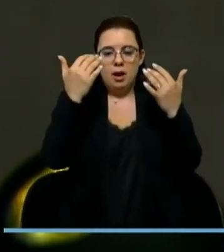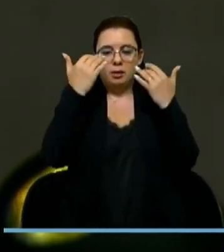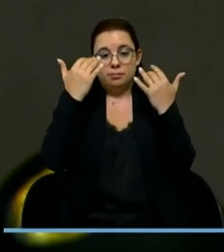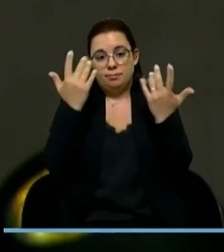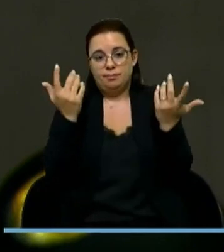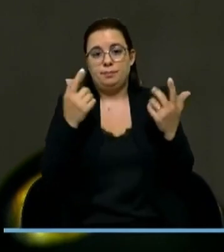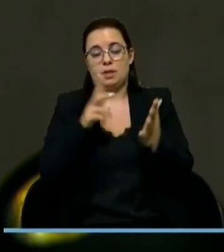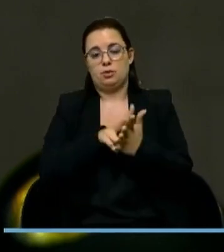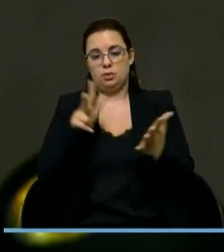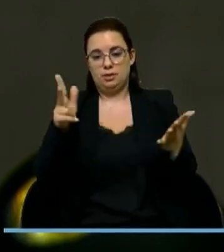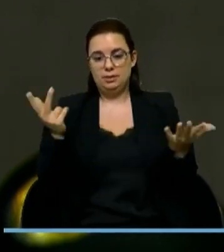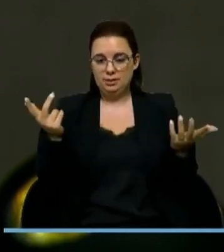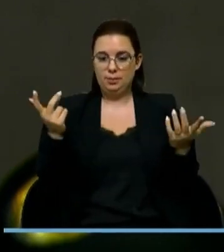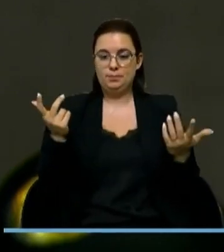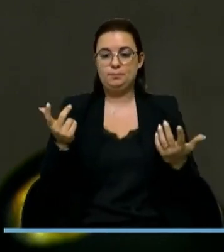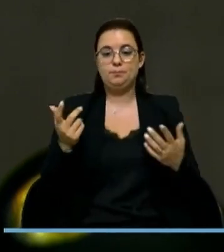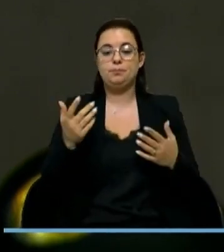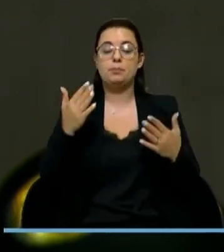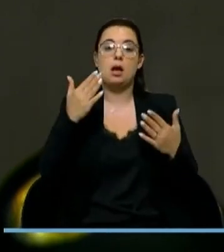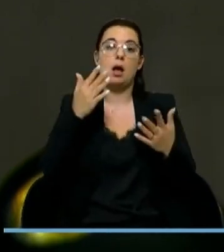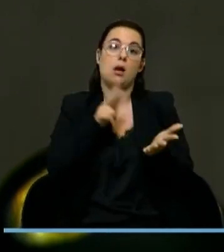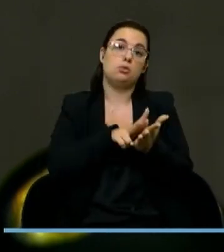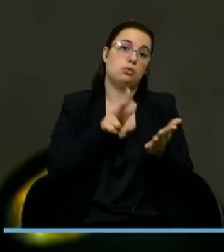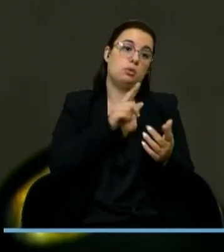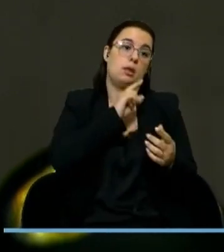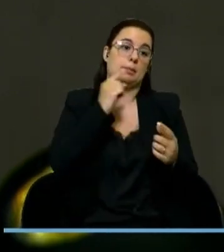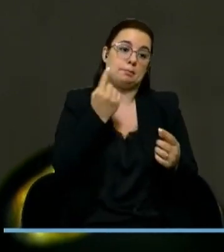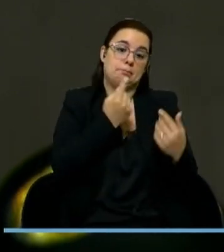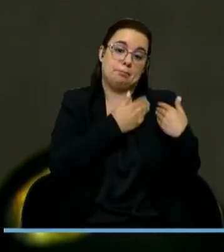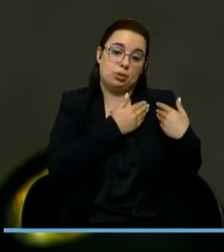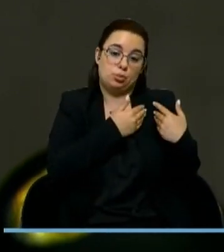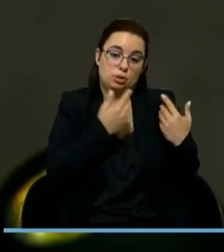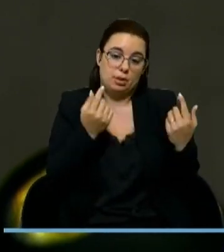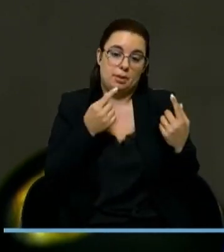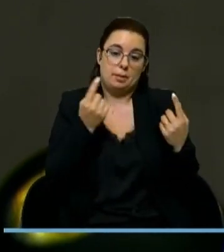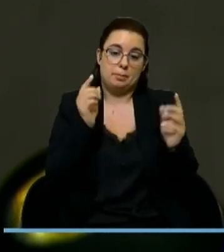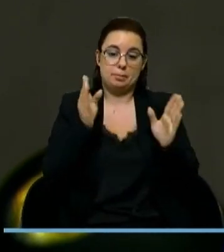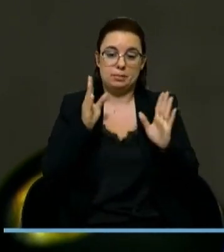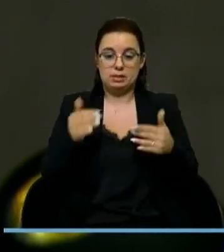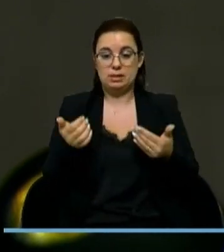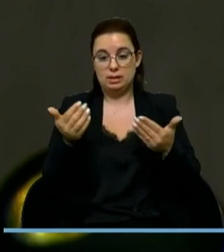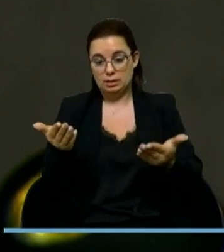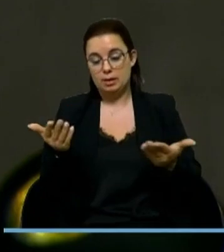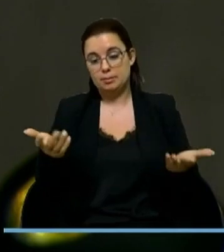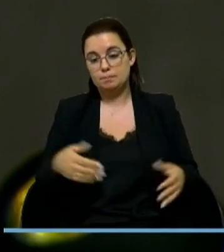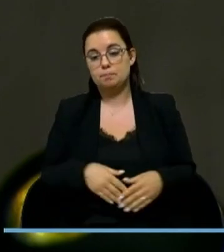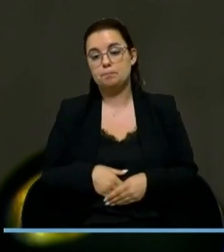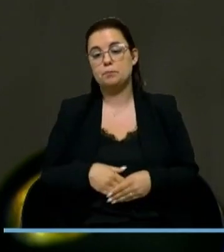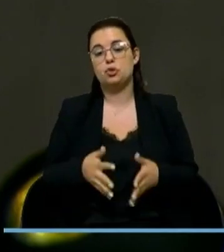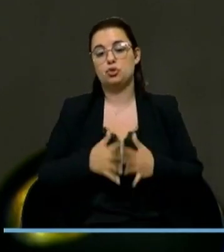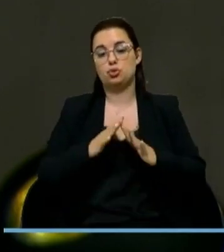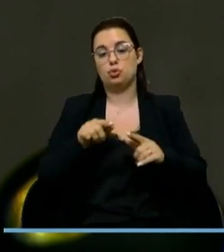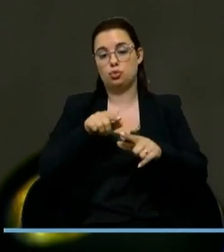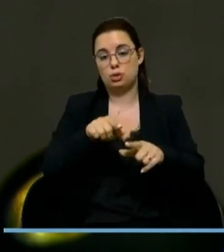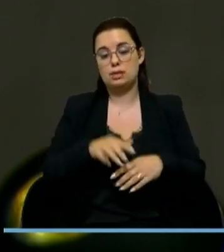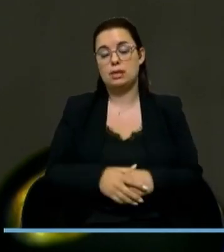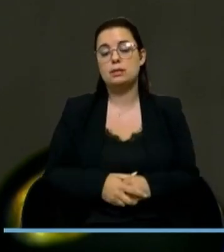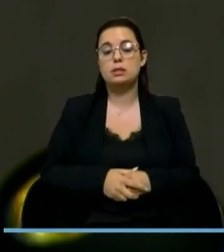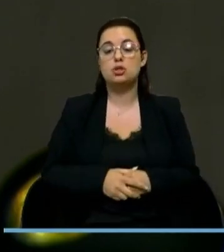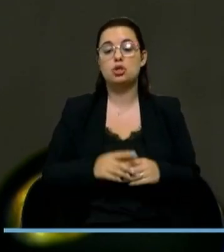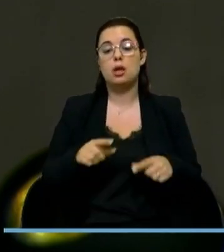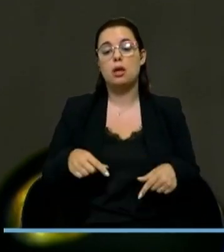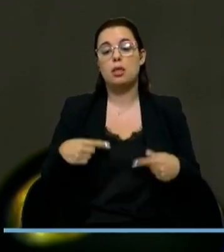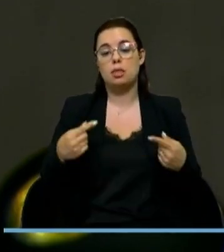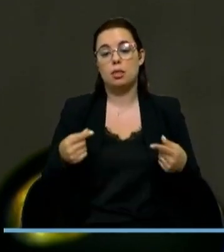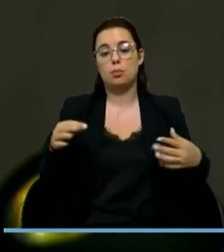as isenções que a autoridade competente achar que, de facto, pode permitir essas infraestruturas. E